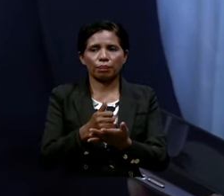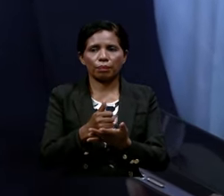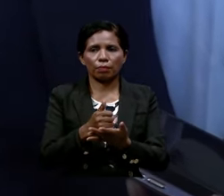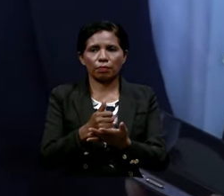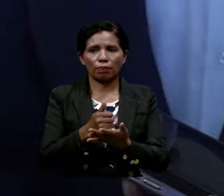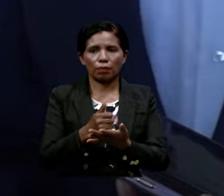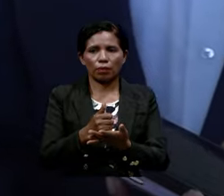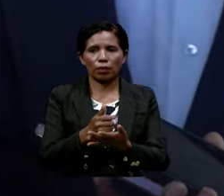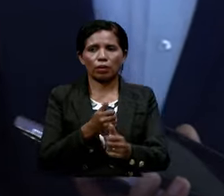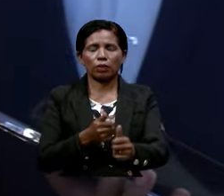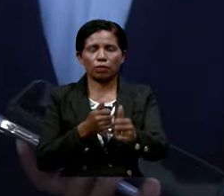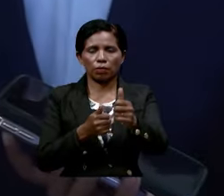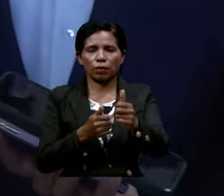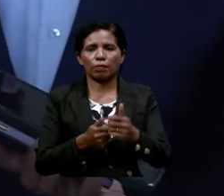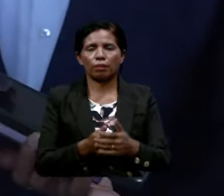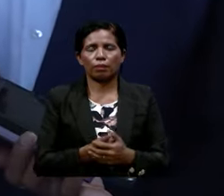atende tuir